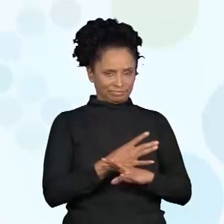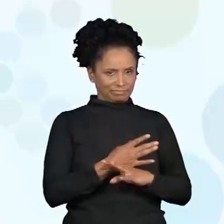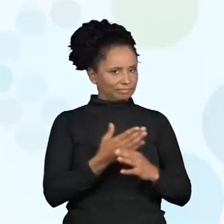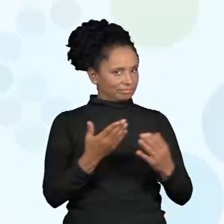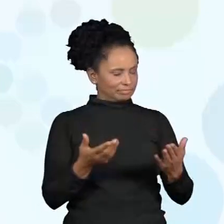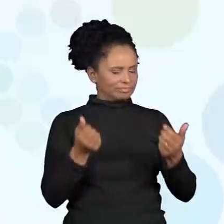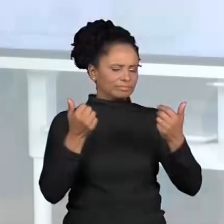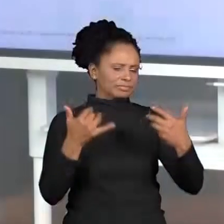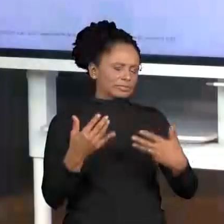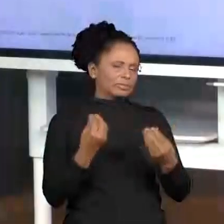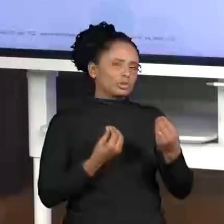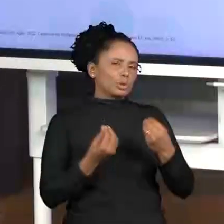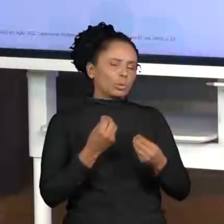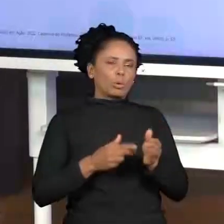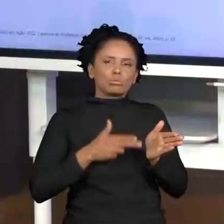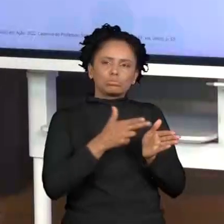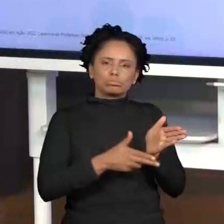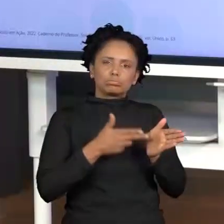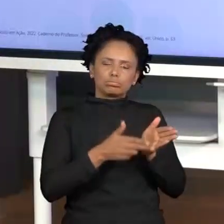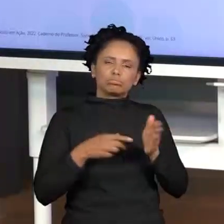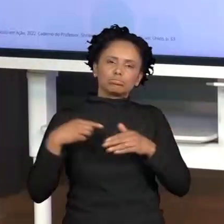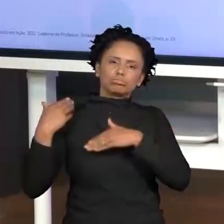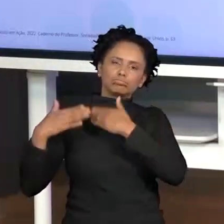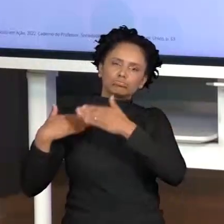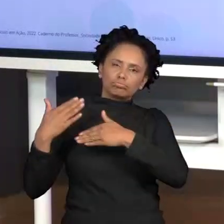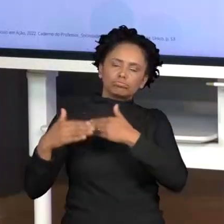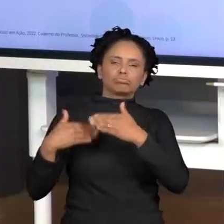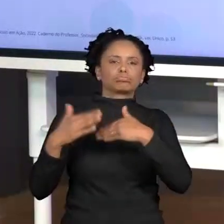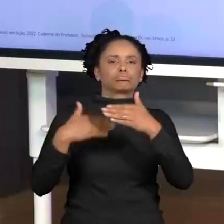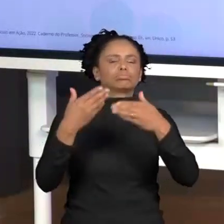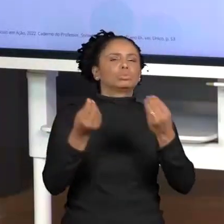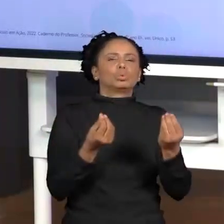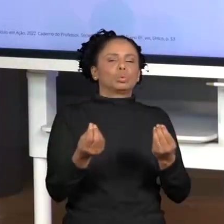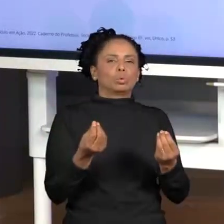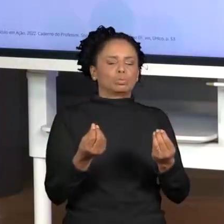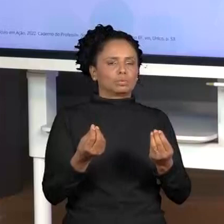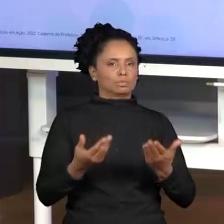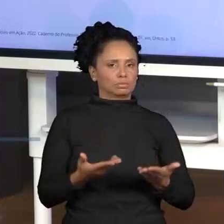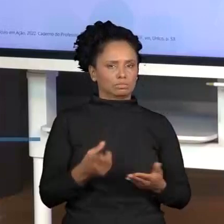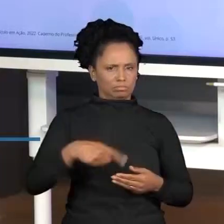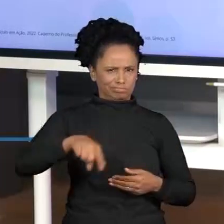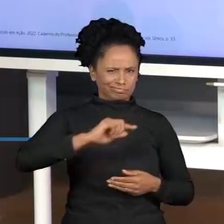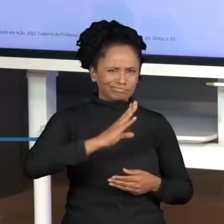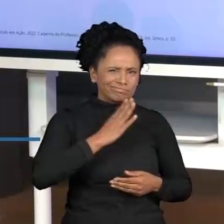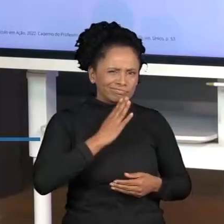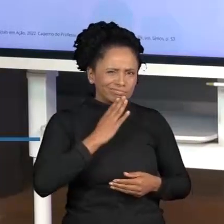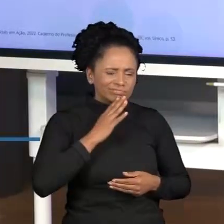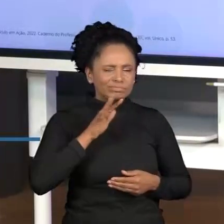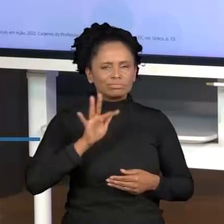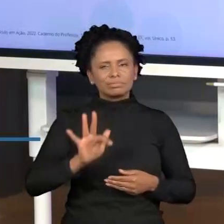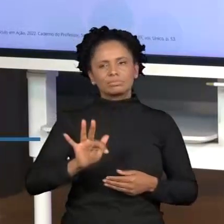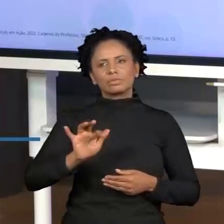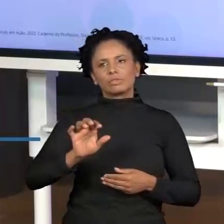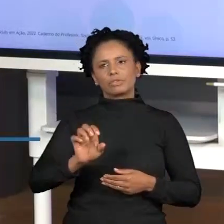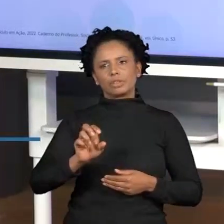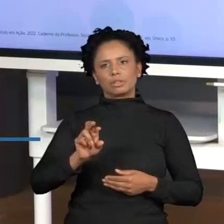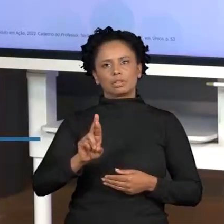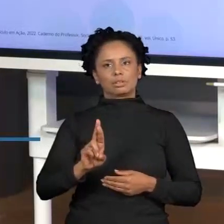a evolução das ferrovias. Você sabe o que é ferrovia? Já ouviu falar?